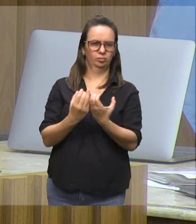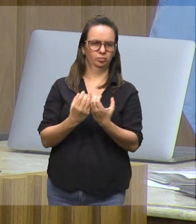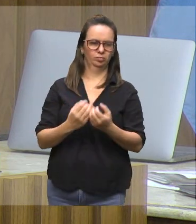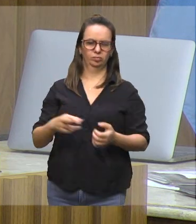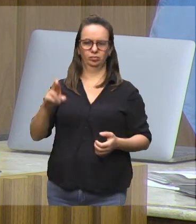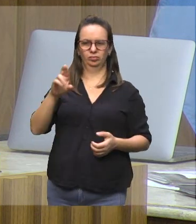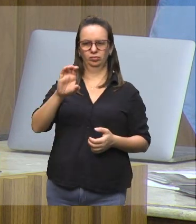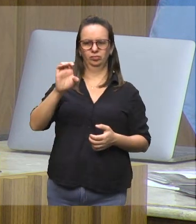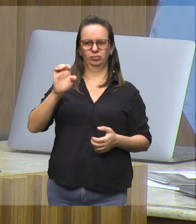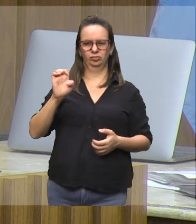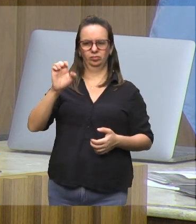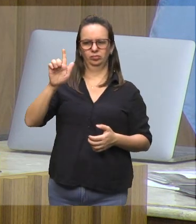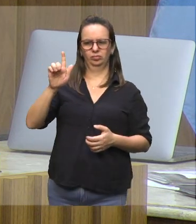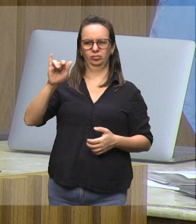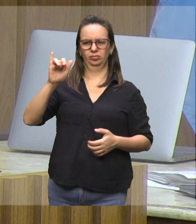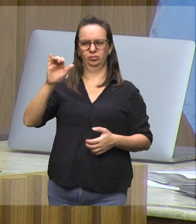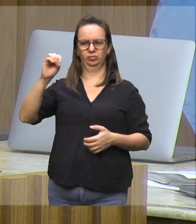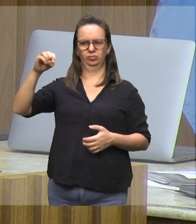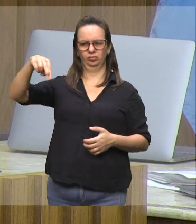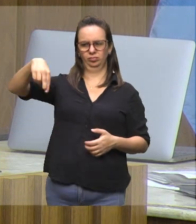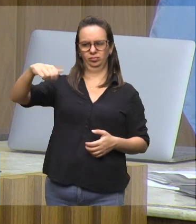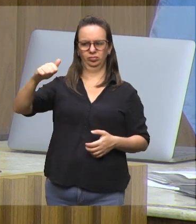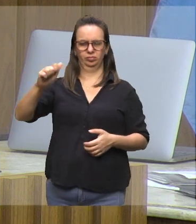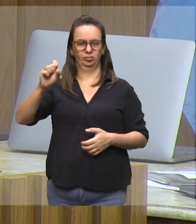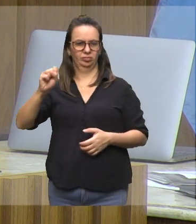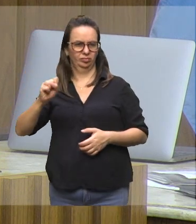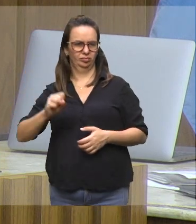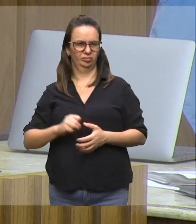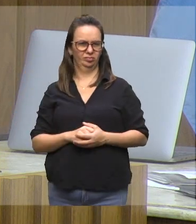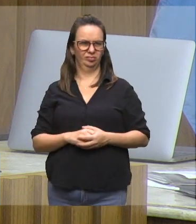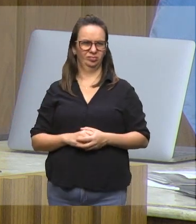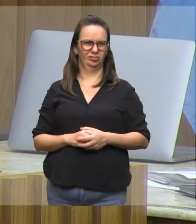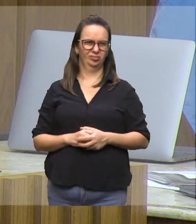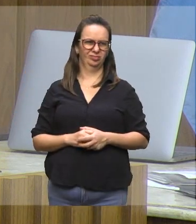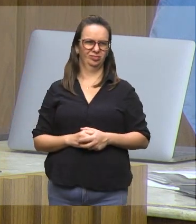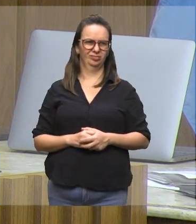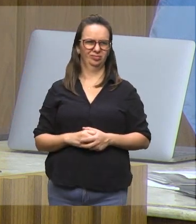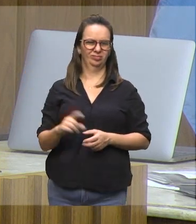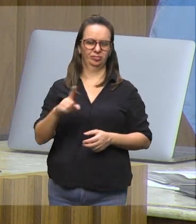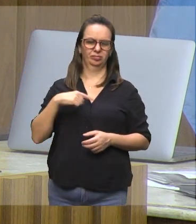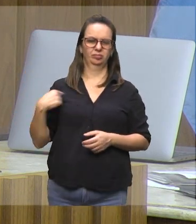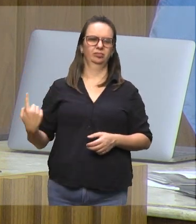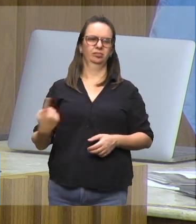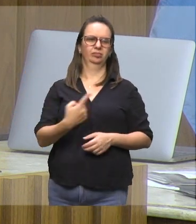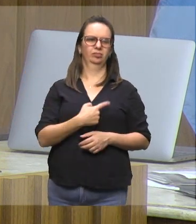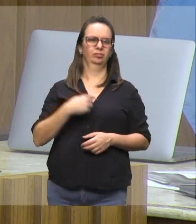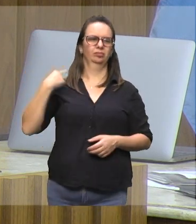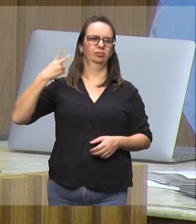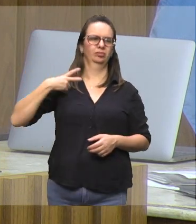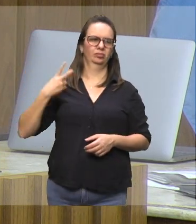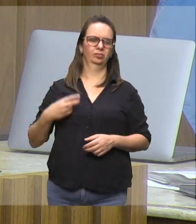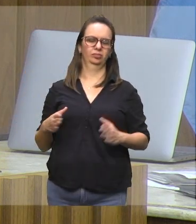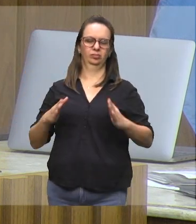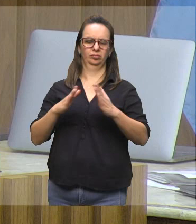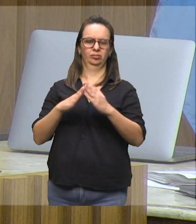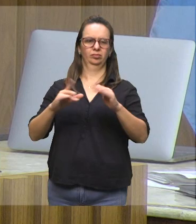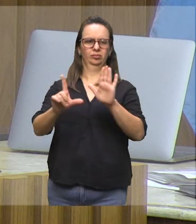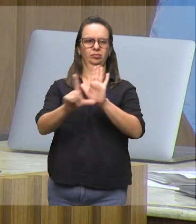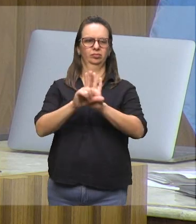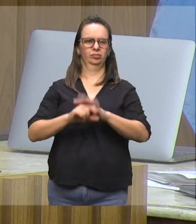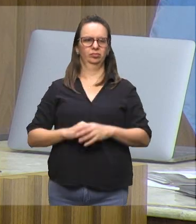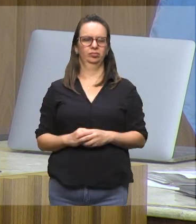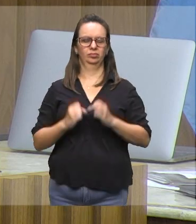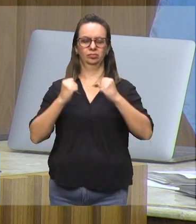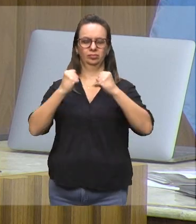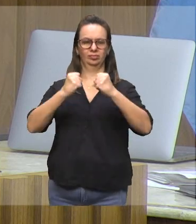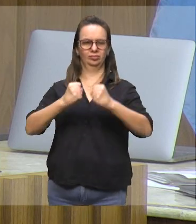aqui a esta tribuna justamente para que todos nós, vereadores, esta Casa de Leis, que nós